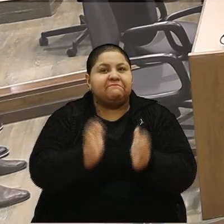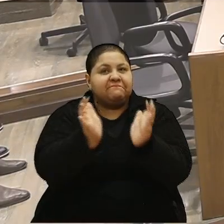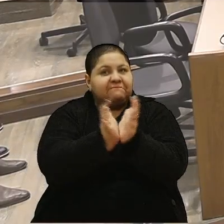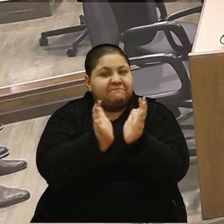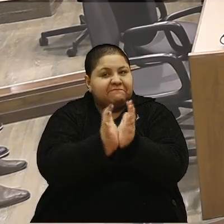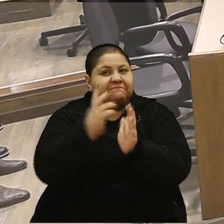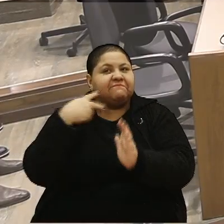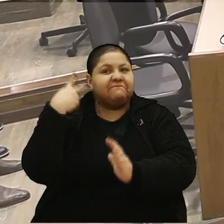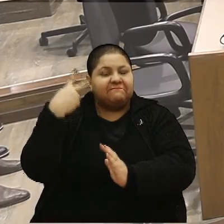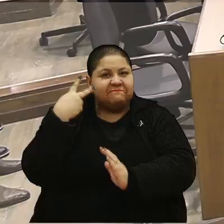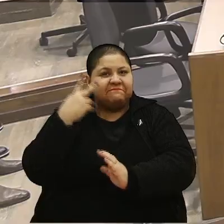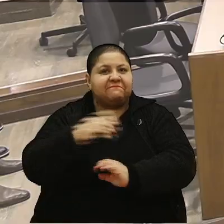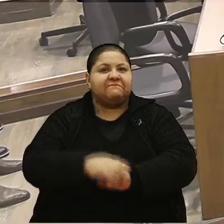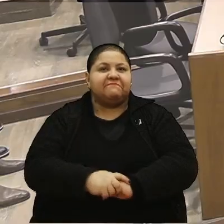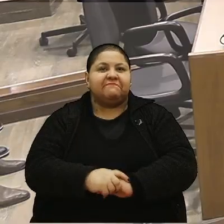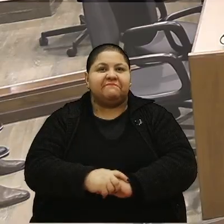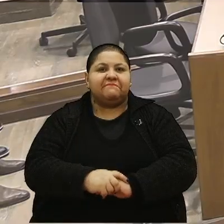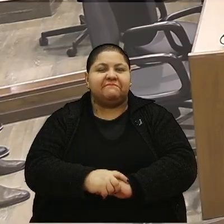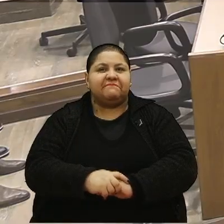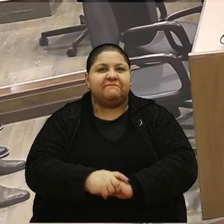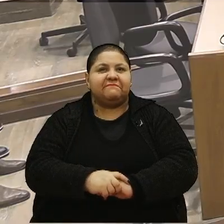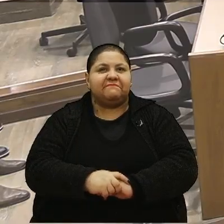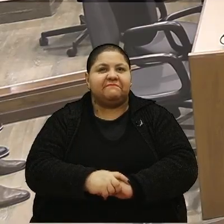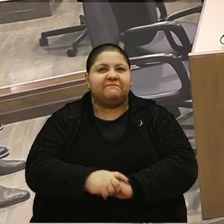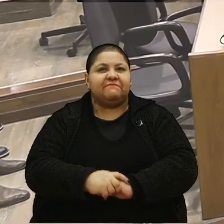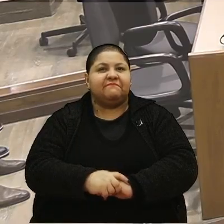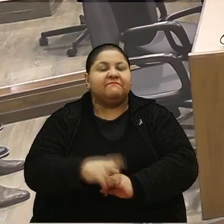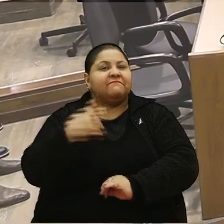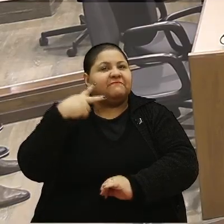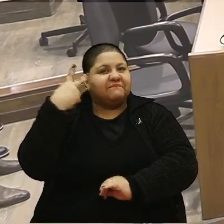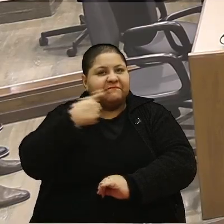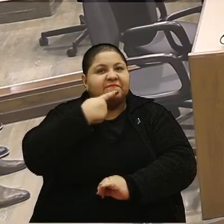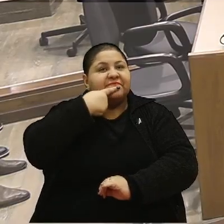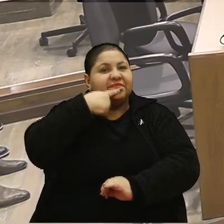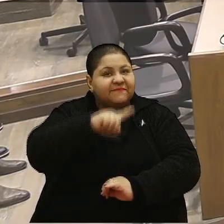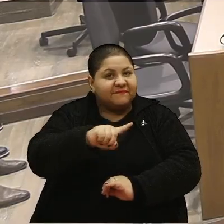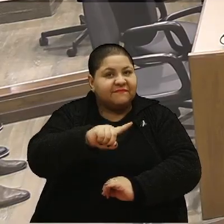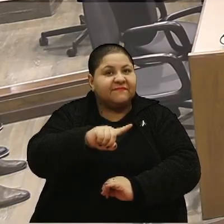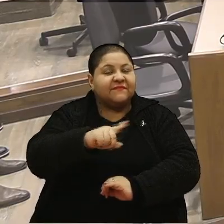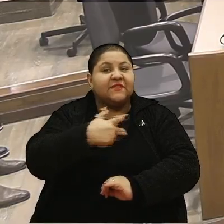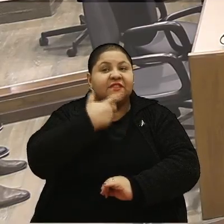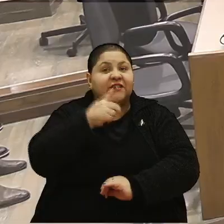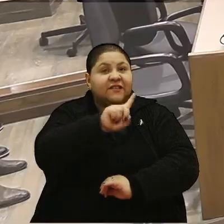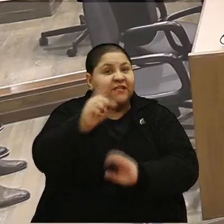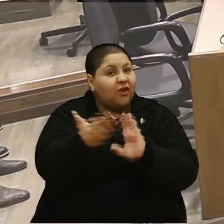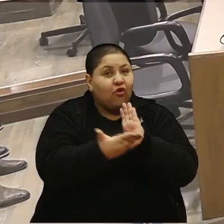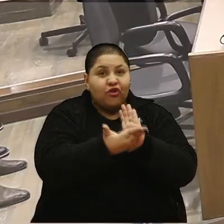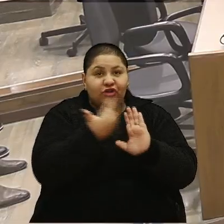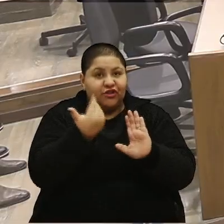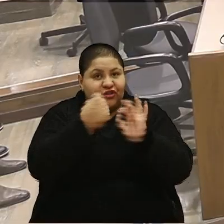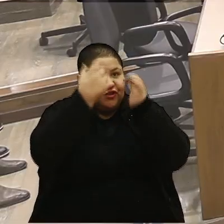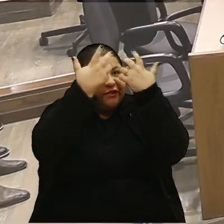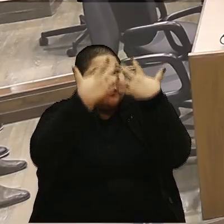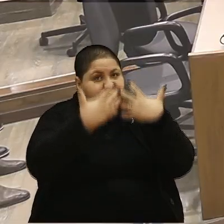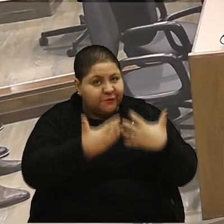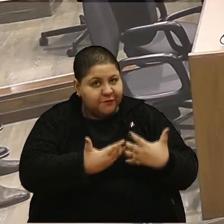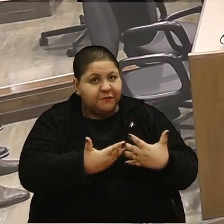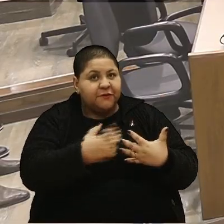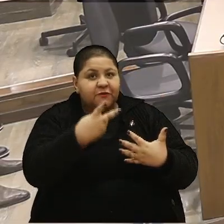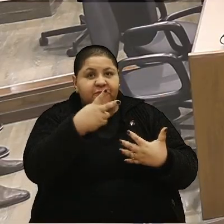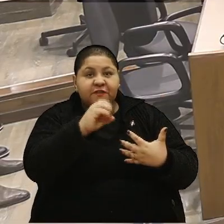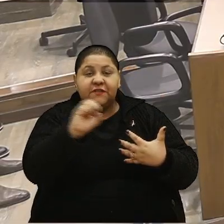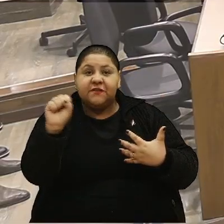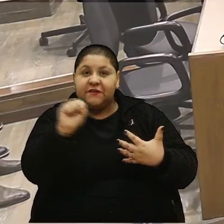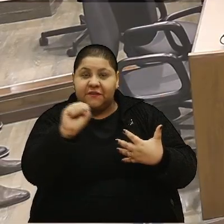gabinete. Colegas vereadores. Vereador Caleb disse que não retiraria, estava justificando. 20 segundos,